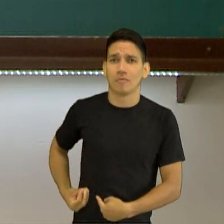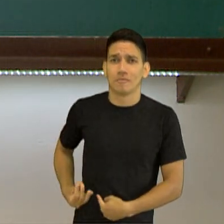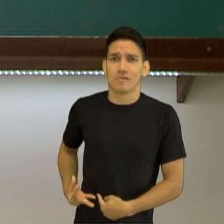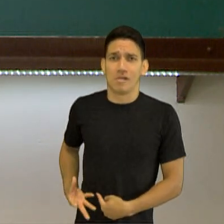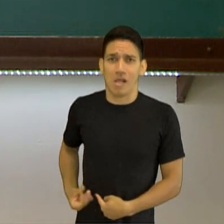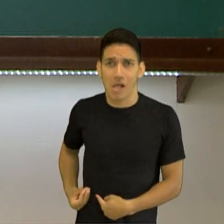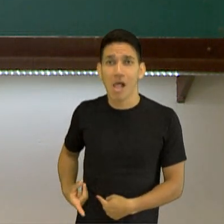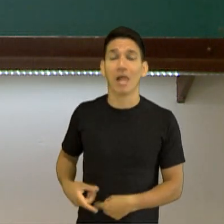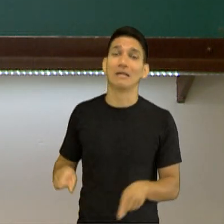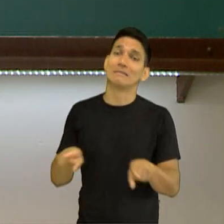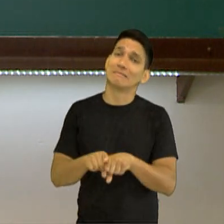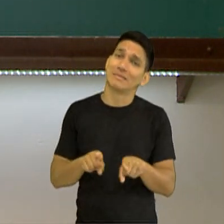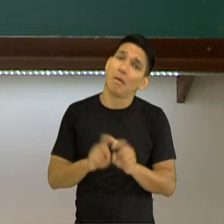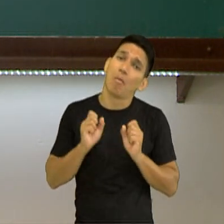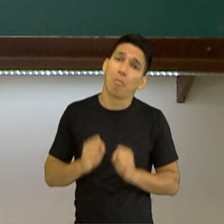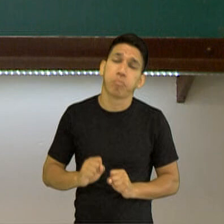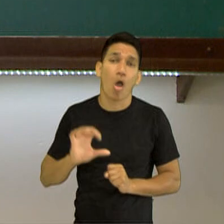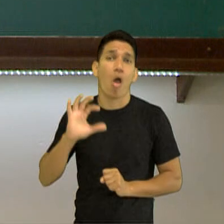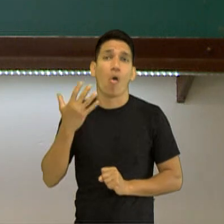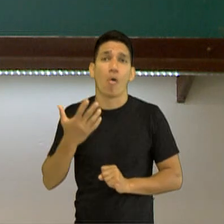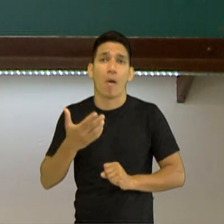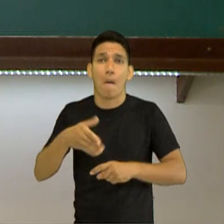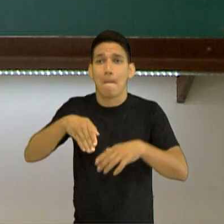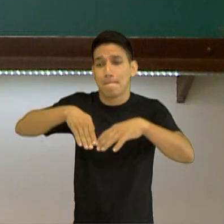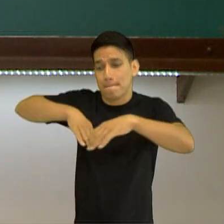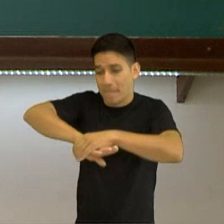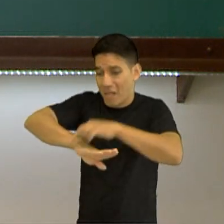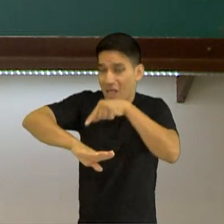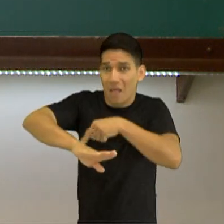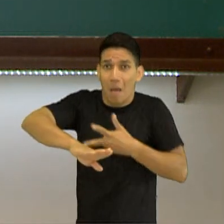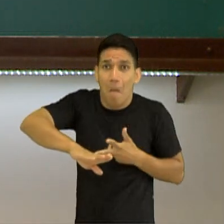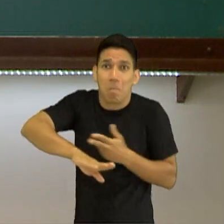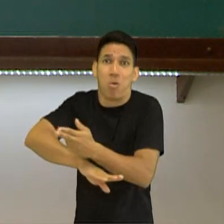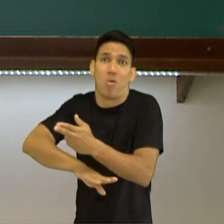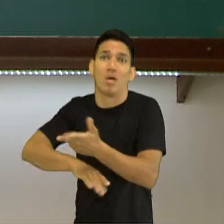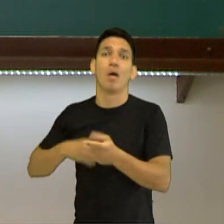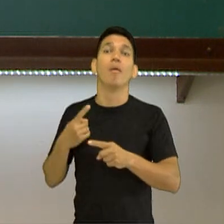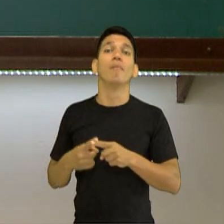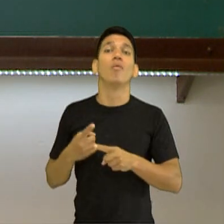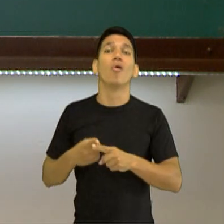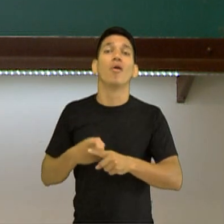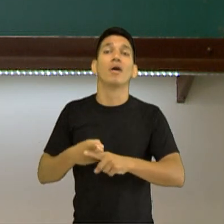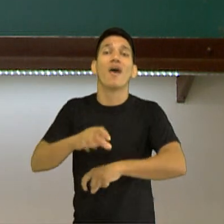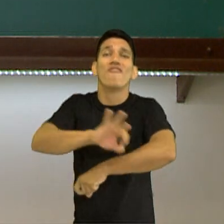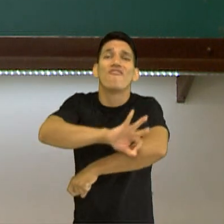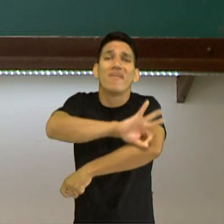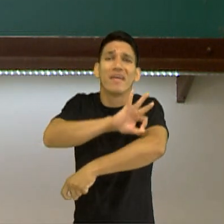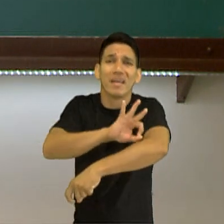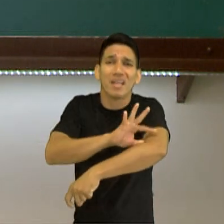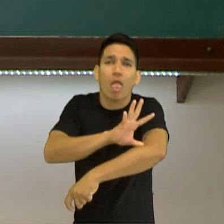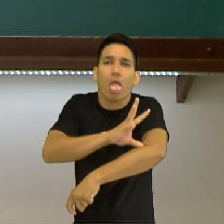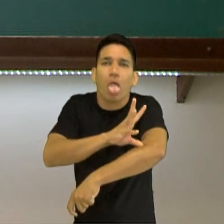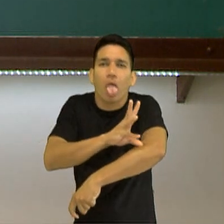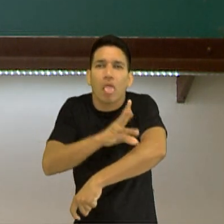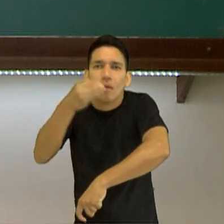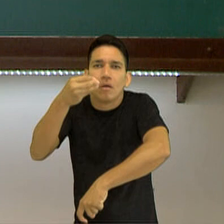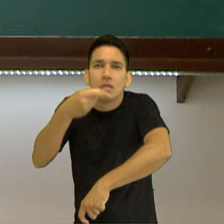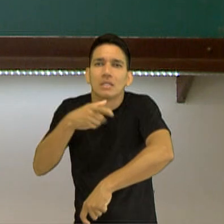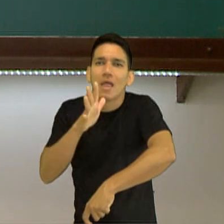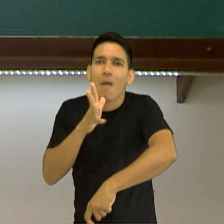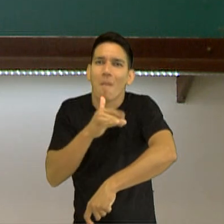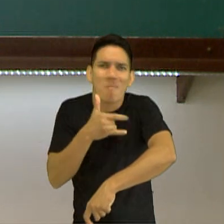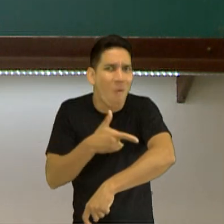amputações de membros, como pés, pernas. Por quê? Justamente por conta dessas feridas que demoram, que